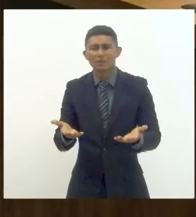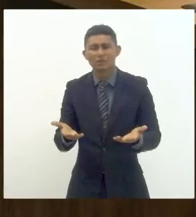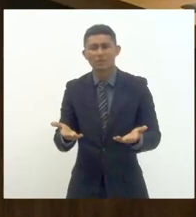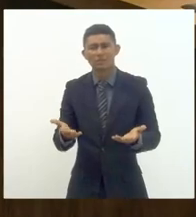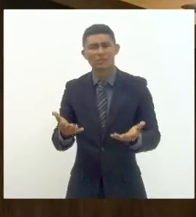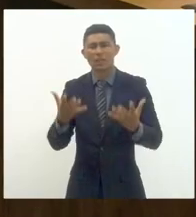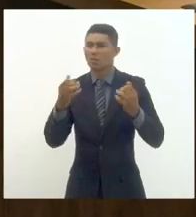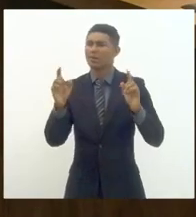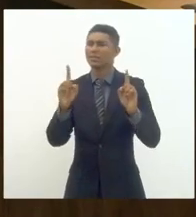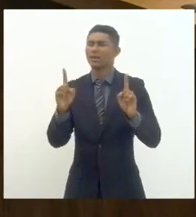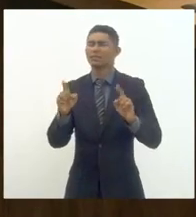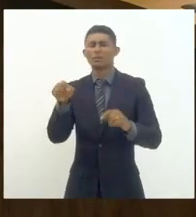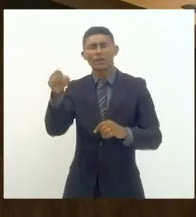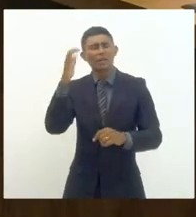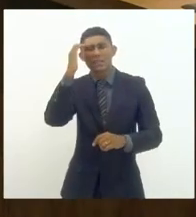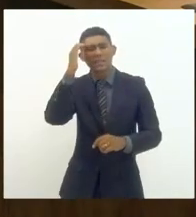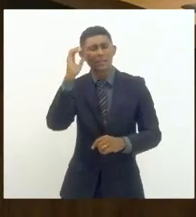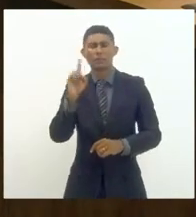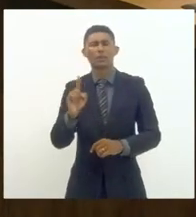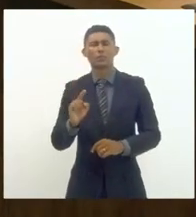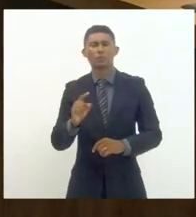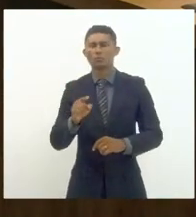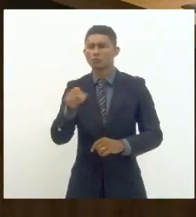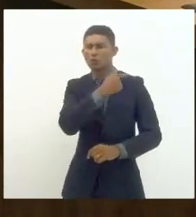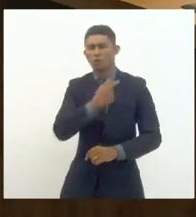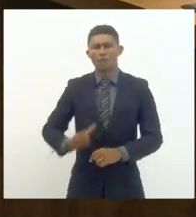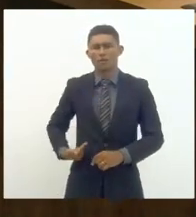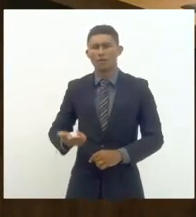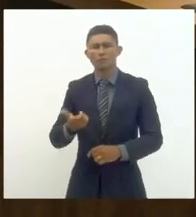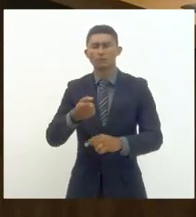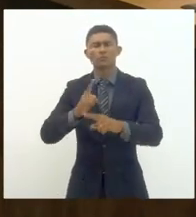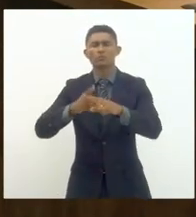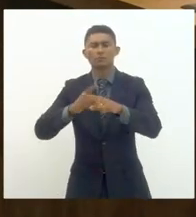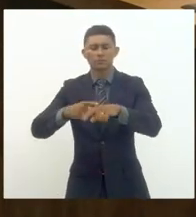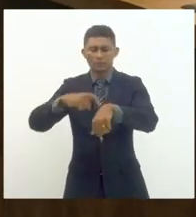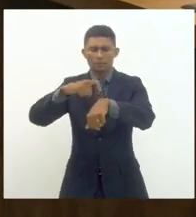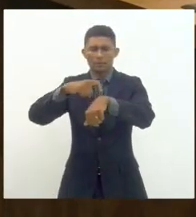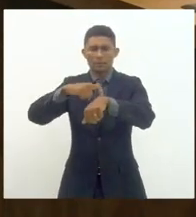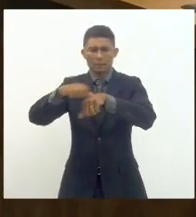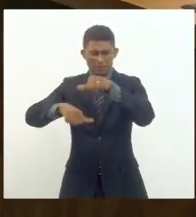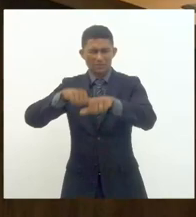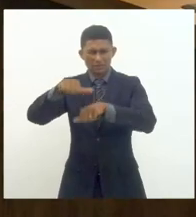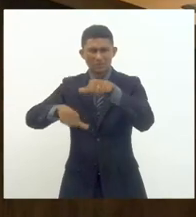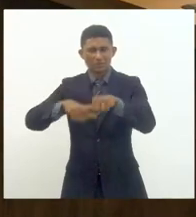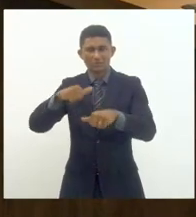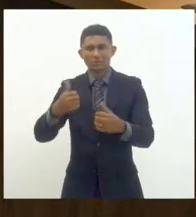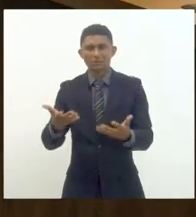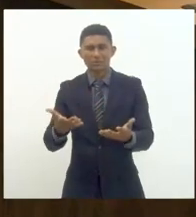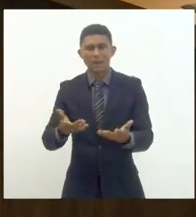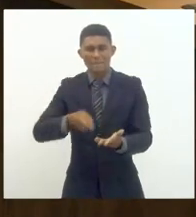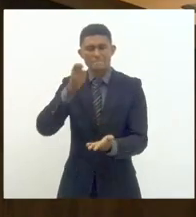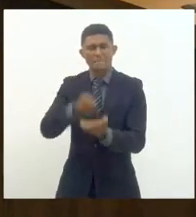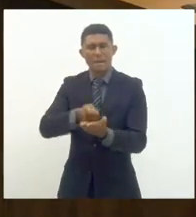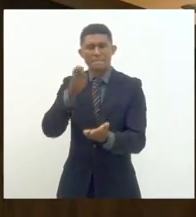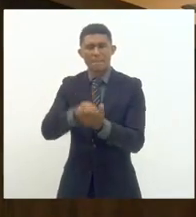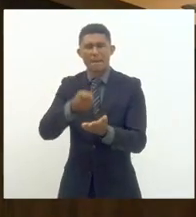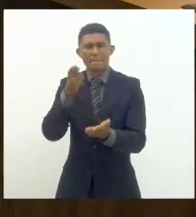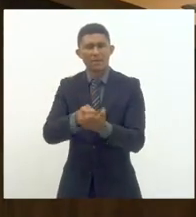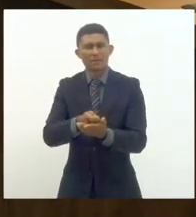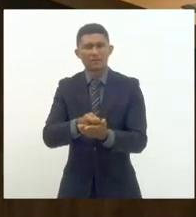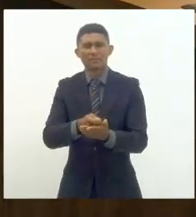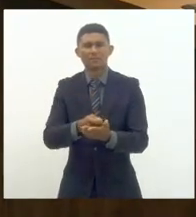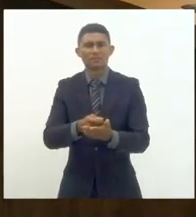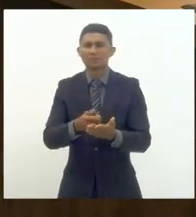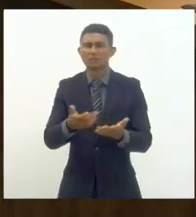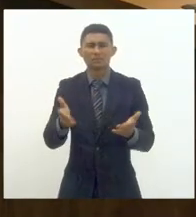Renan Ferreirinha, compreensão por parte do governo de que esta migração não teria que ser compulsória, obrigatória,